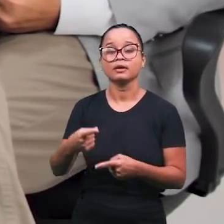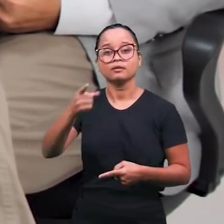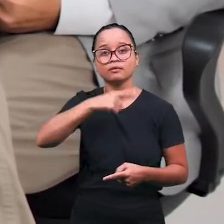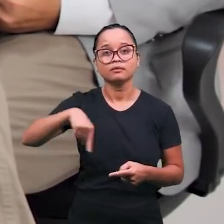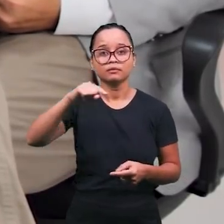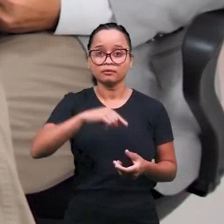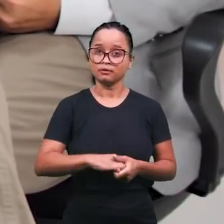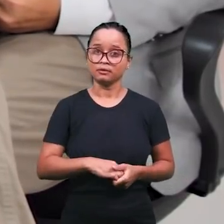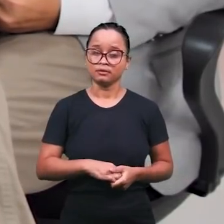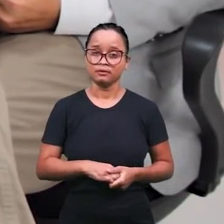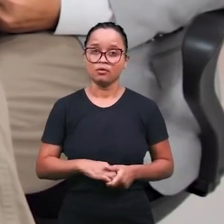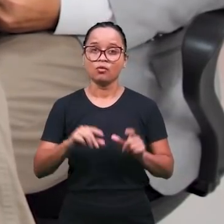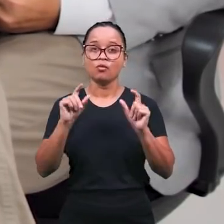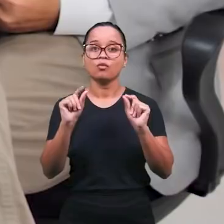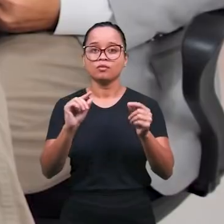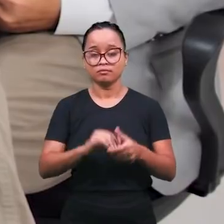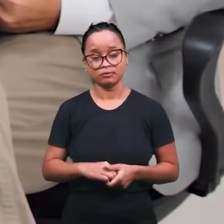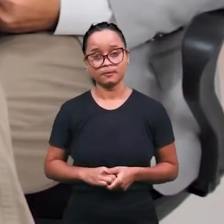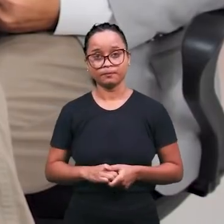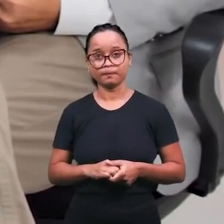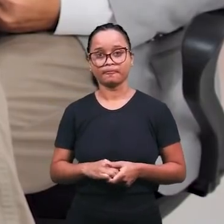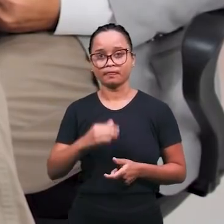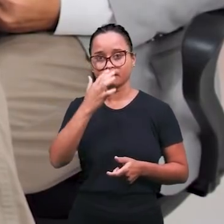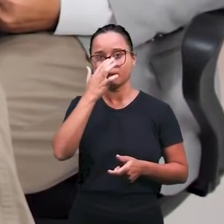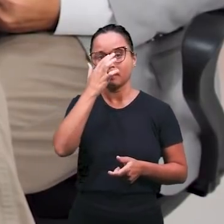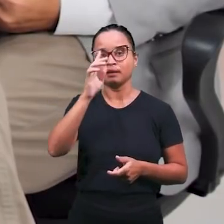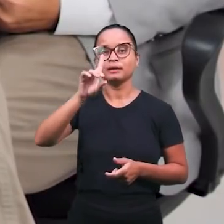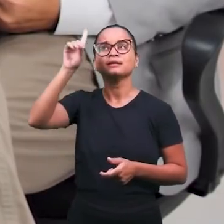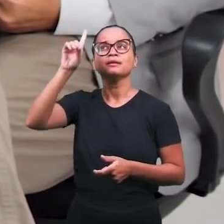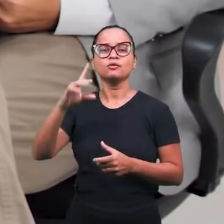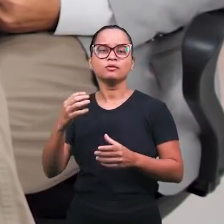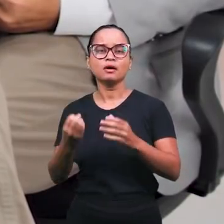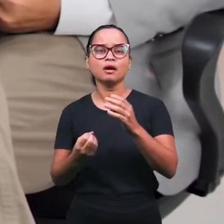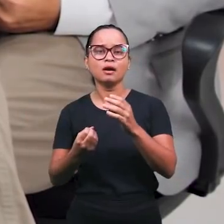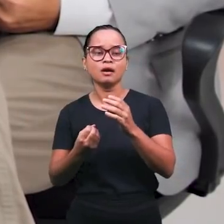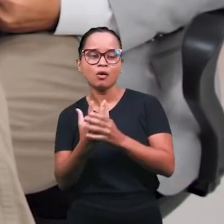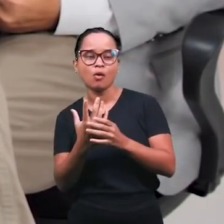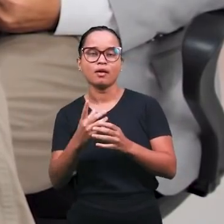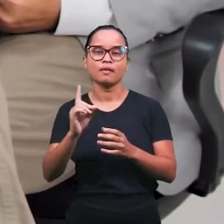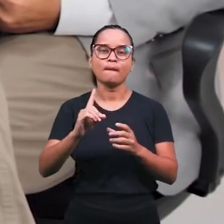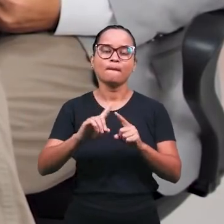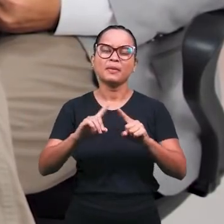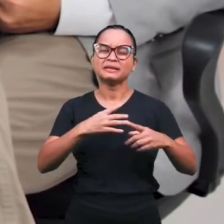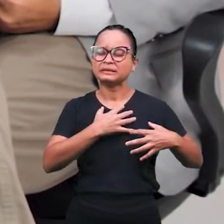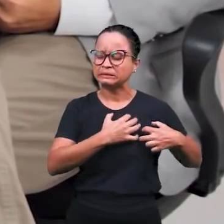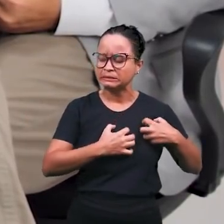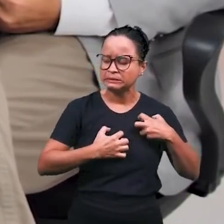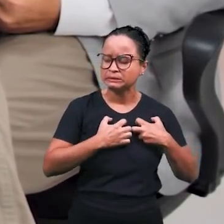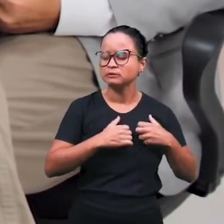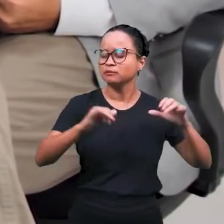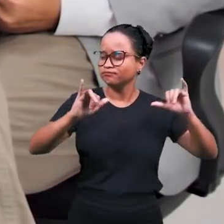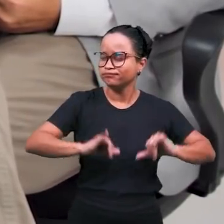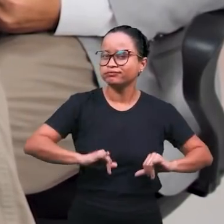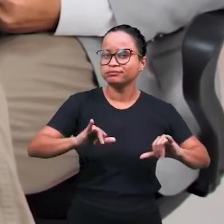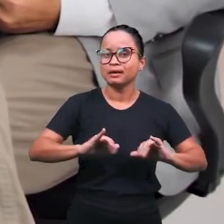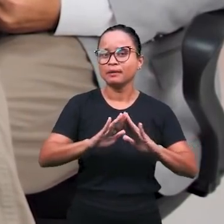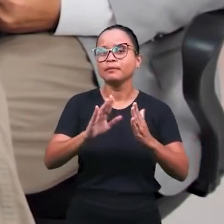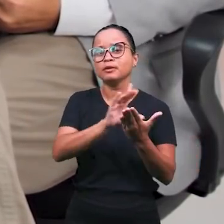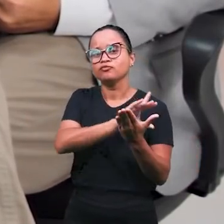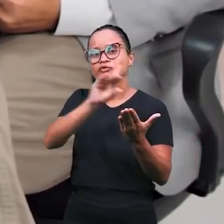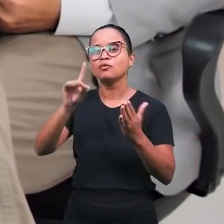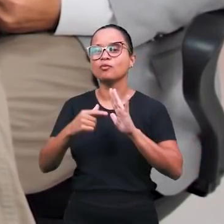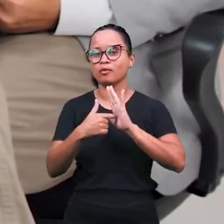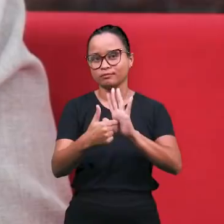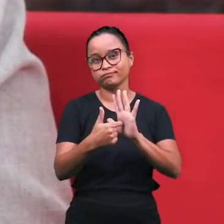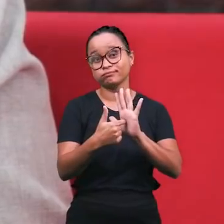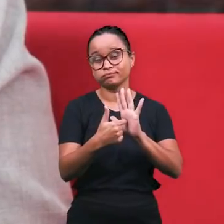estamos discriminando algo que foi... Não estou dizendo que Deus criou. Mas Deus, a angústia, o sofrimento, está na